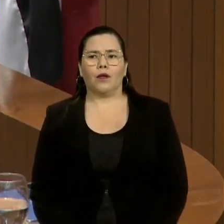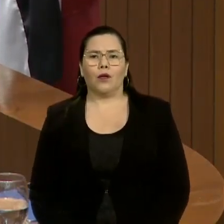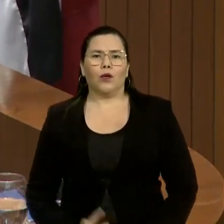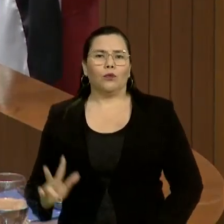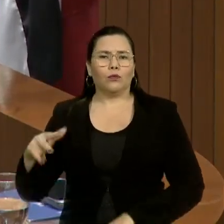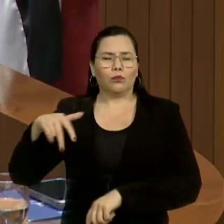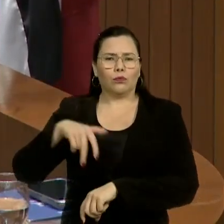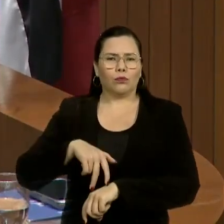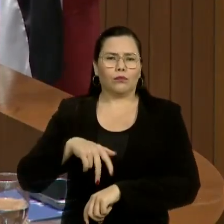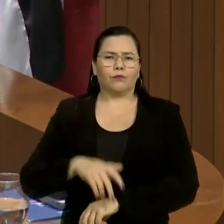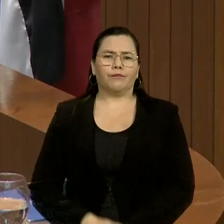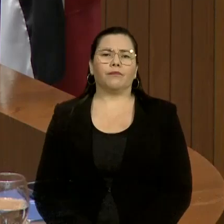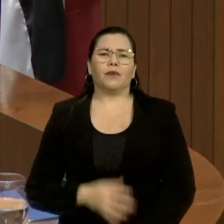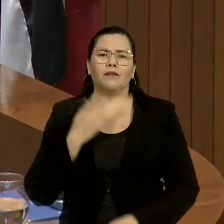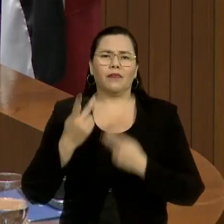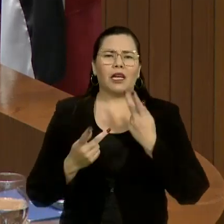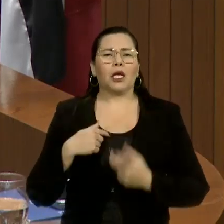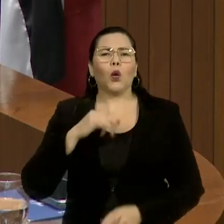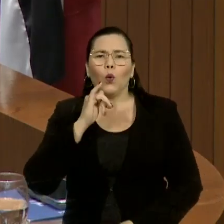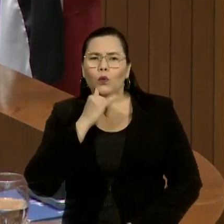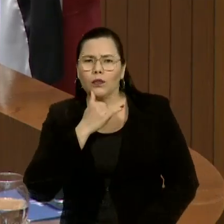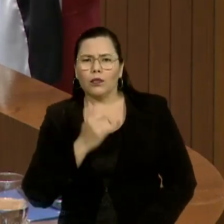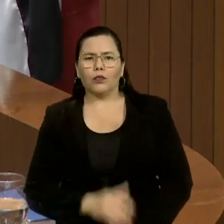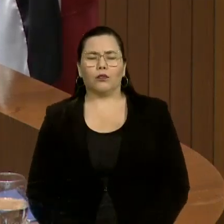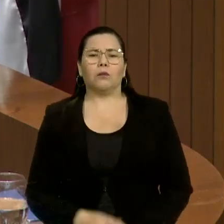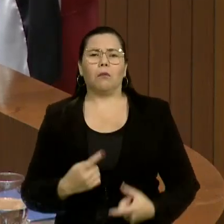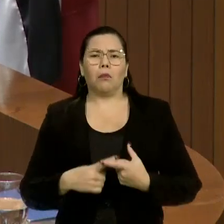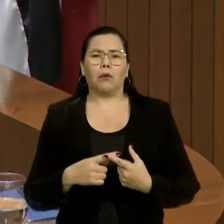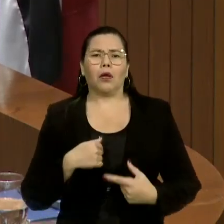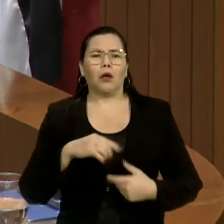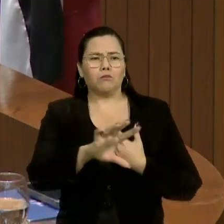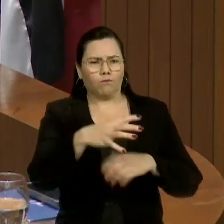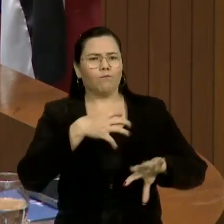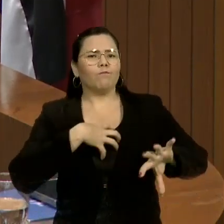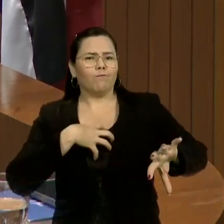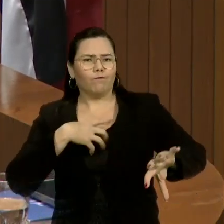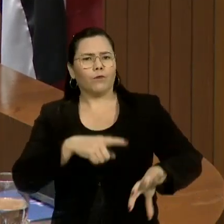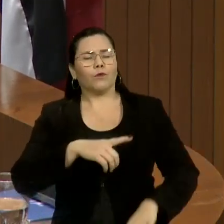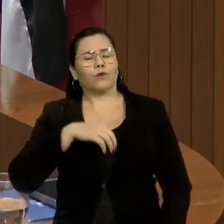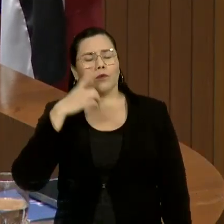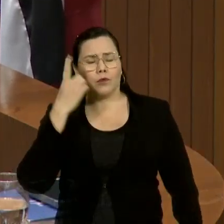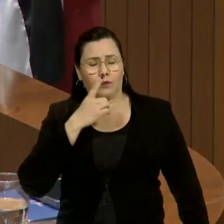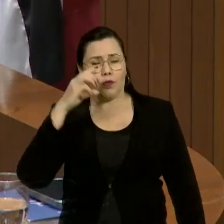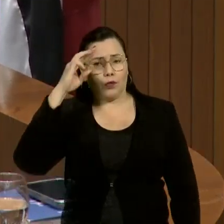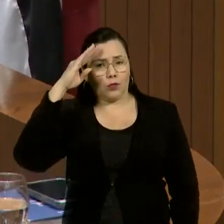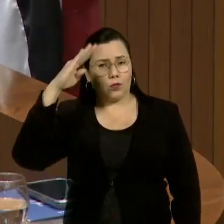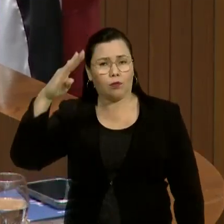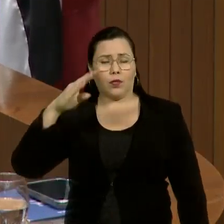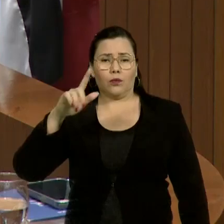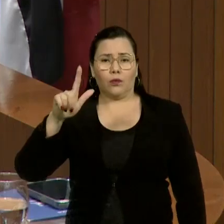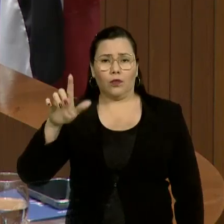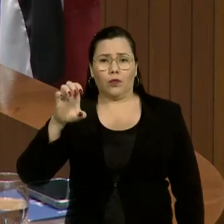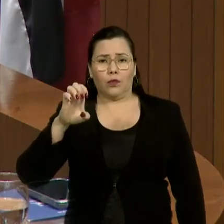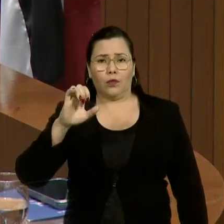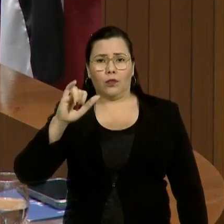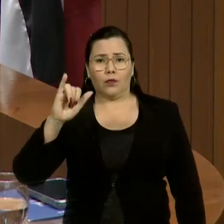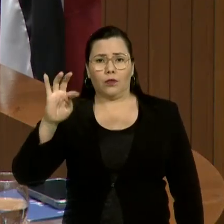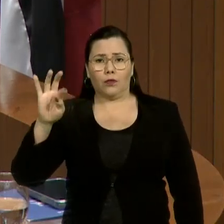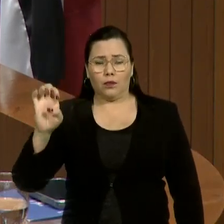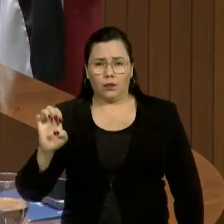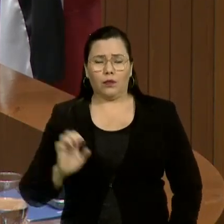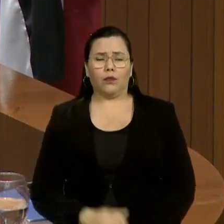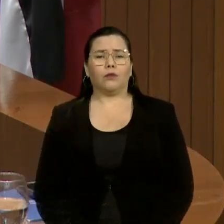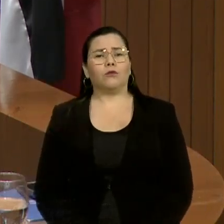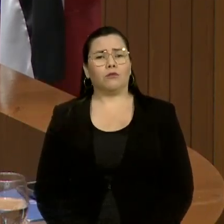e para trazer também aqui para apreciação da PM e que seja, inclusive, objeto de atuação do